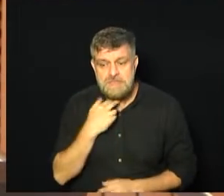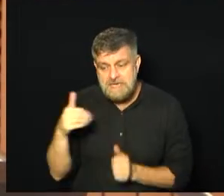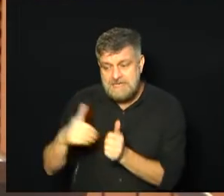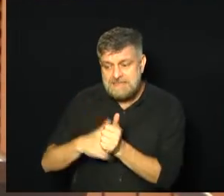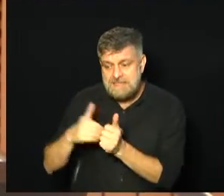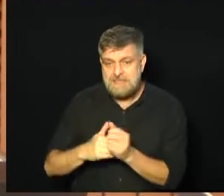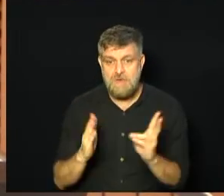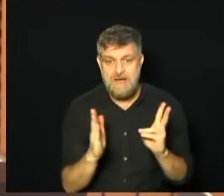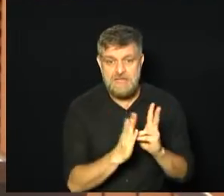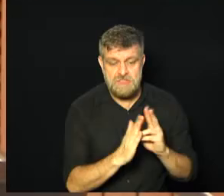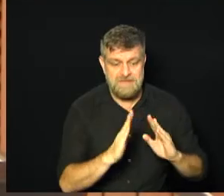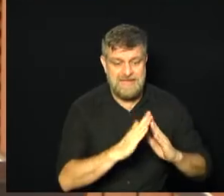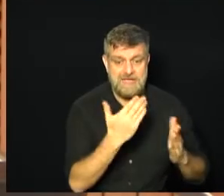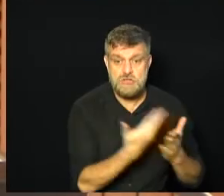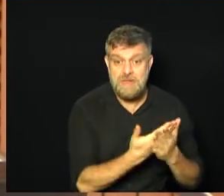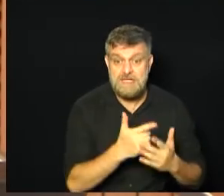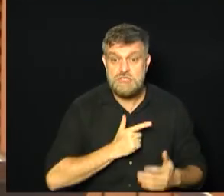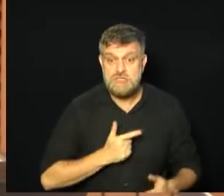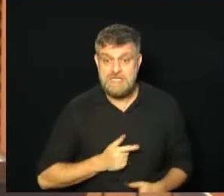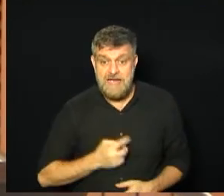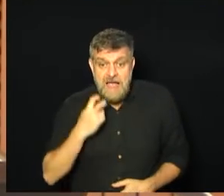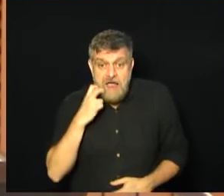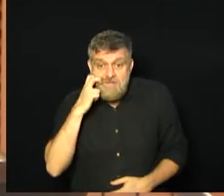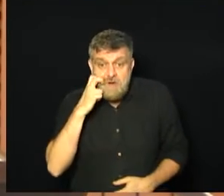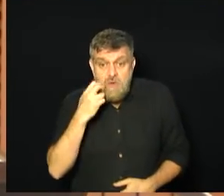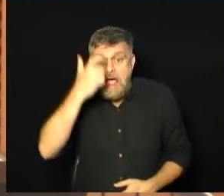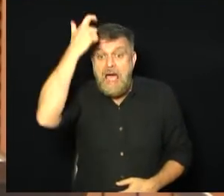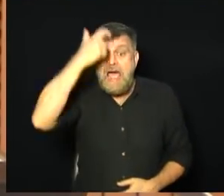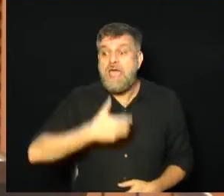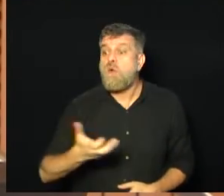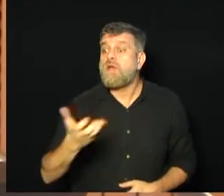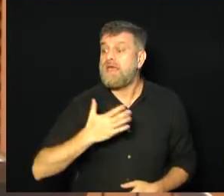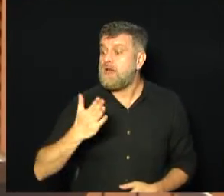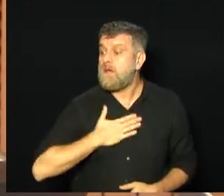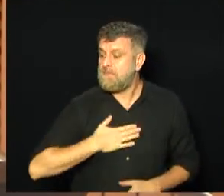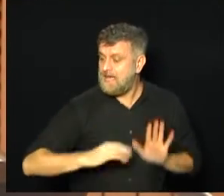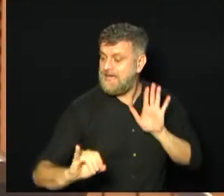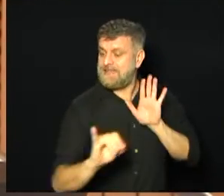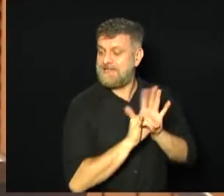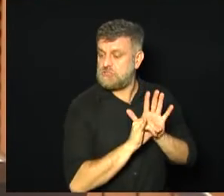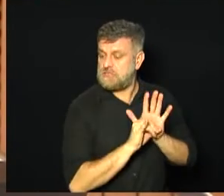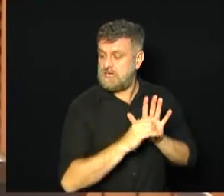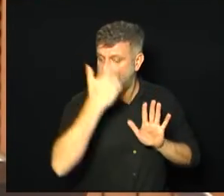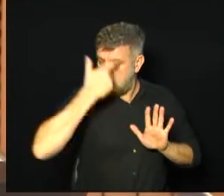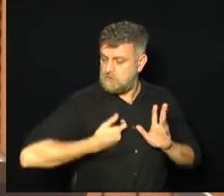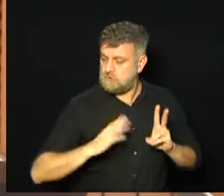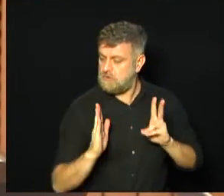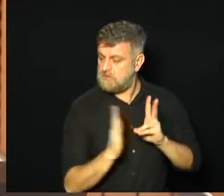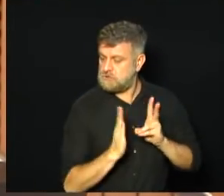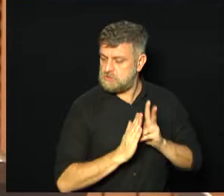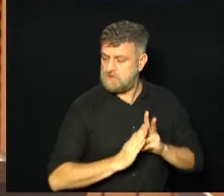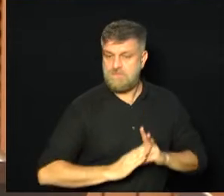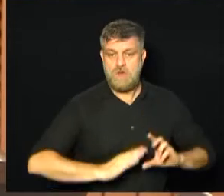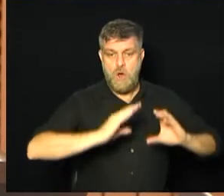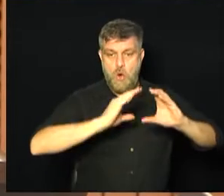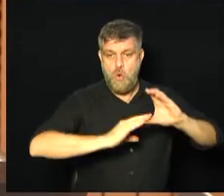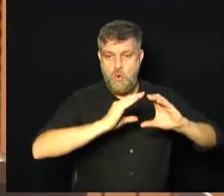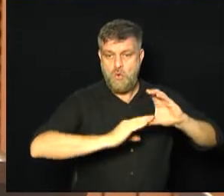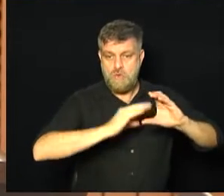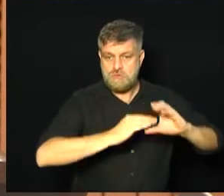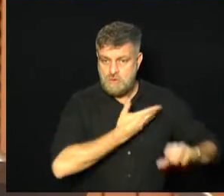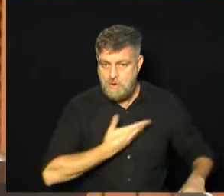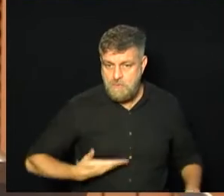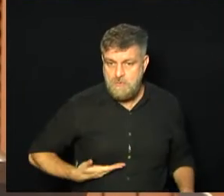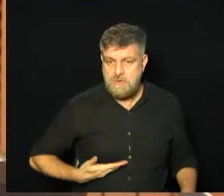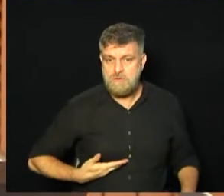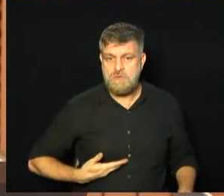escola, porque tinha outro conceito, e hoje ela diz, eu sou indígena. Eu sou indígena, vou prestar um concurso, que eu vou fazer vou prestar um concurso para o